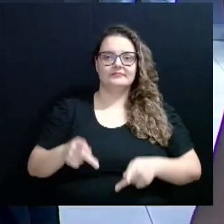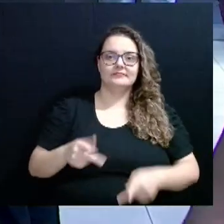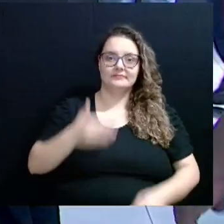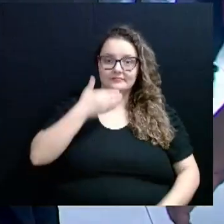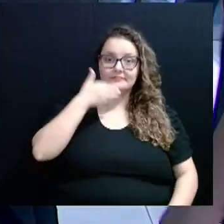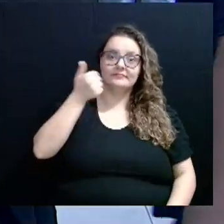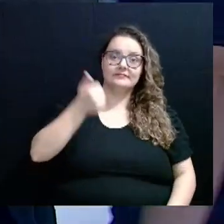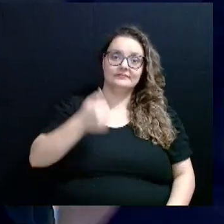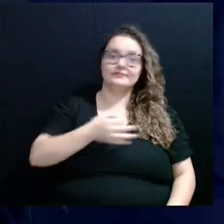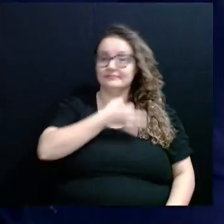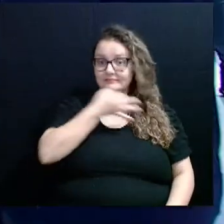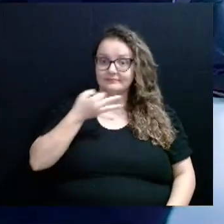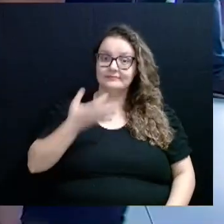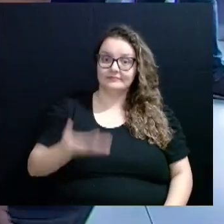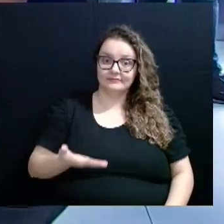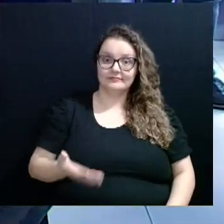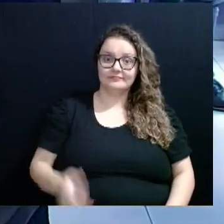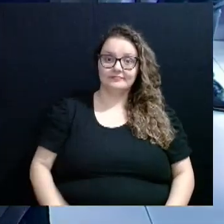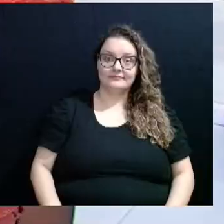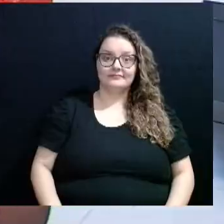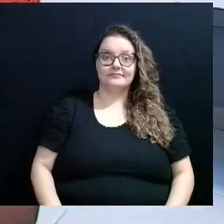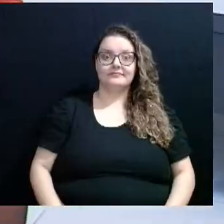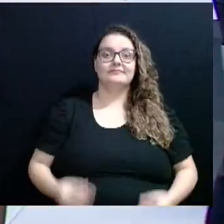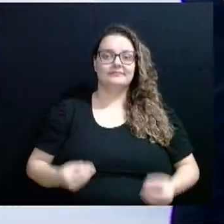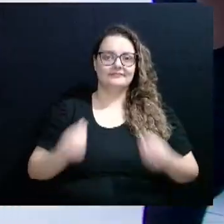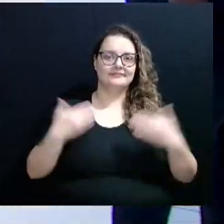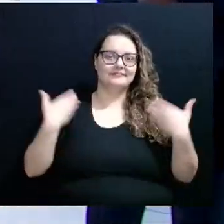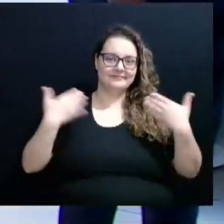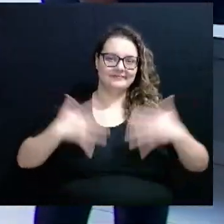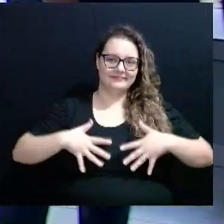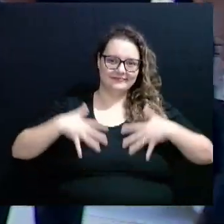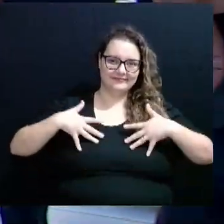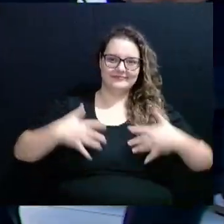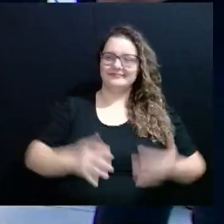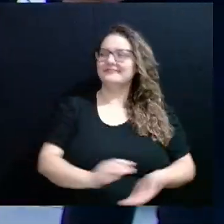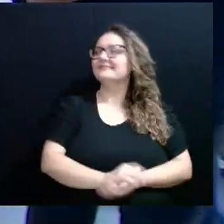excelência. Isso me dá alegria e orgulho.